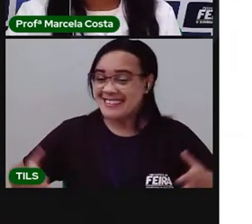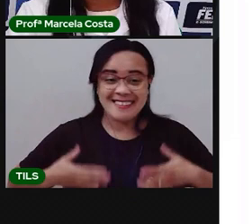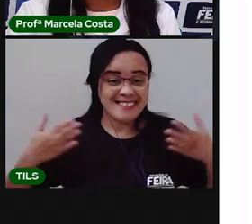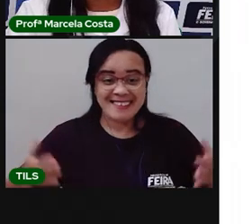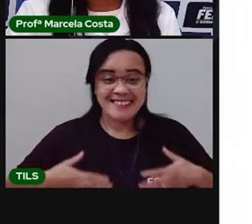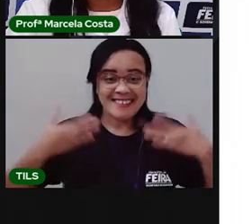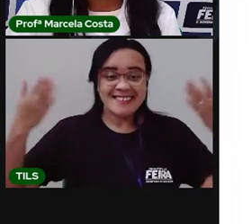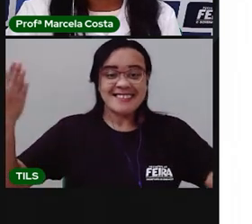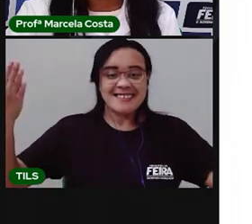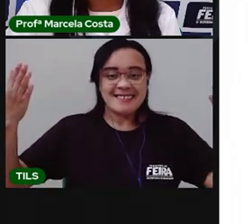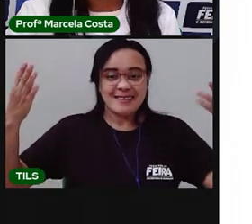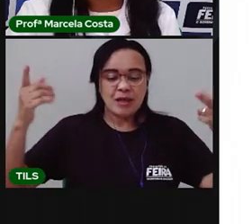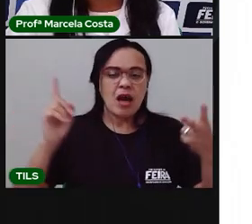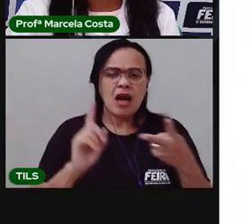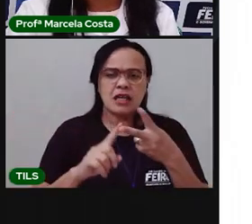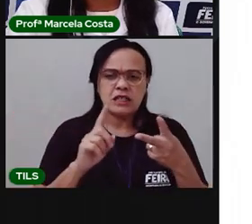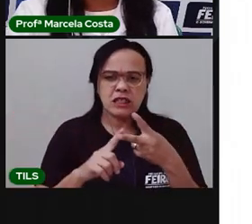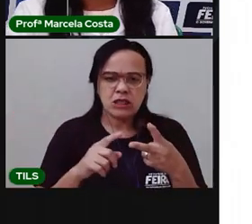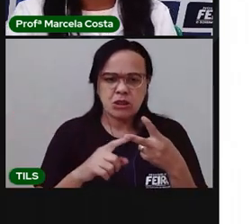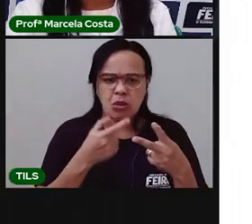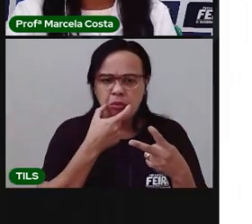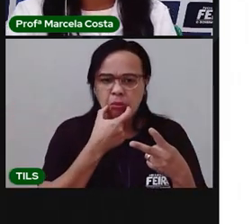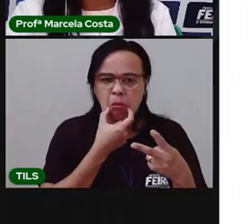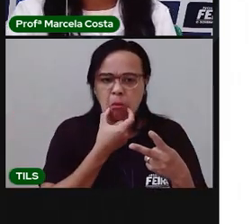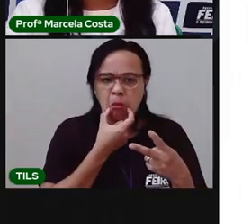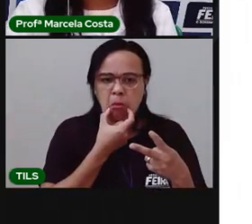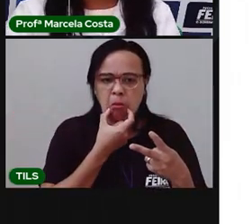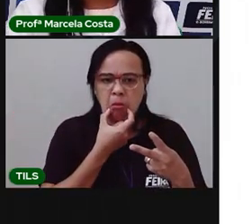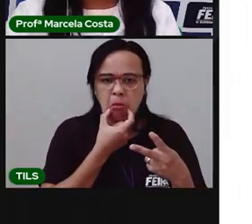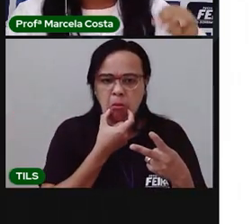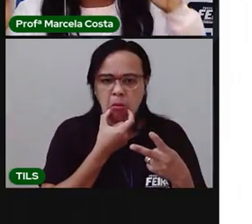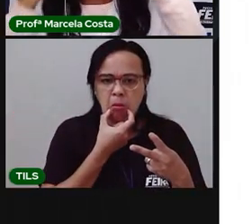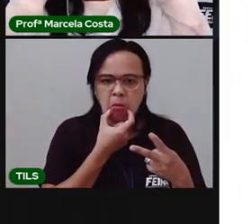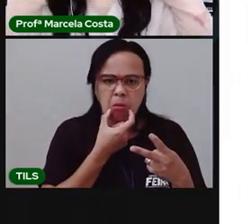E essa segunda carinha aqui está demonstrando o quê?